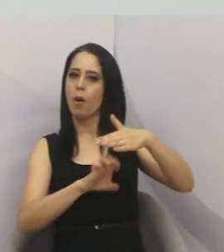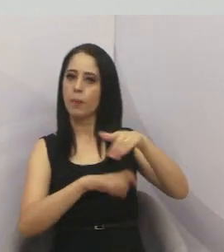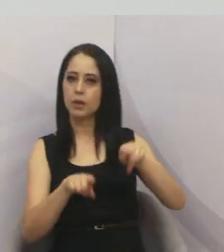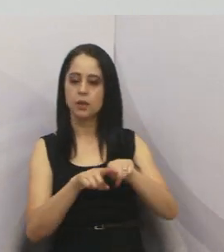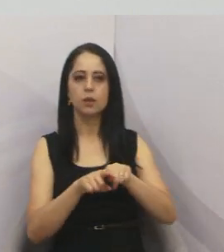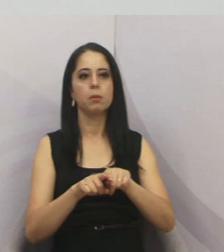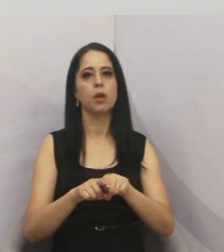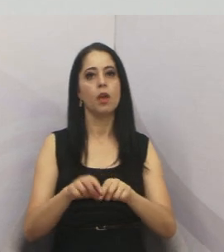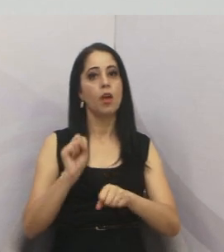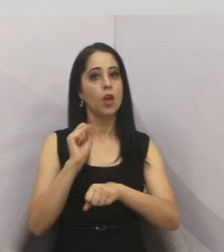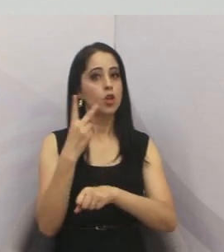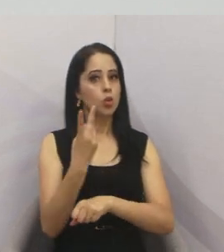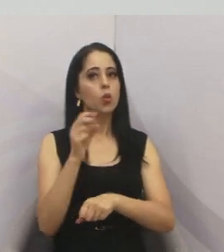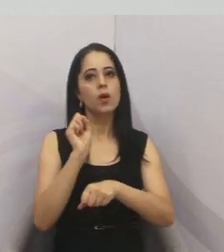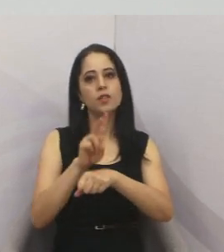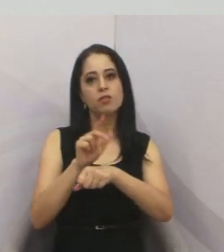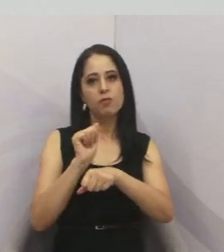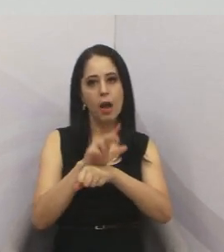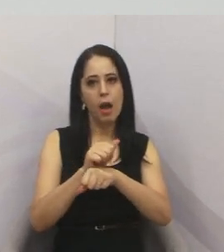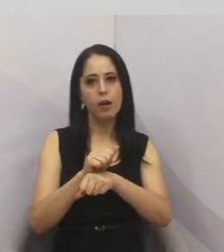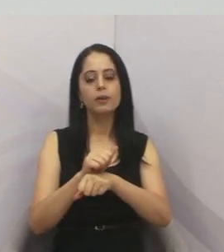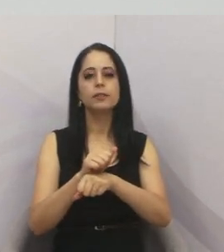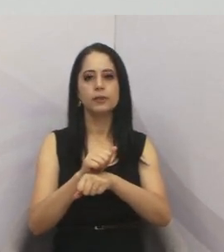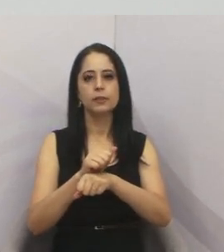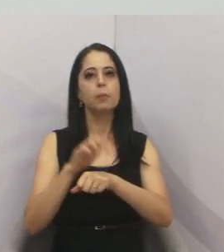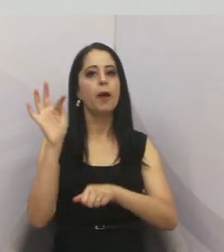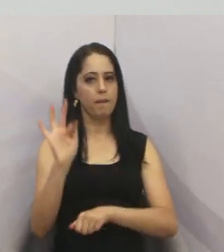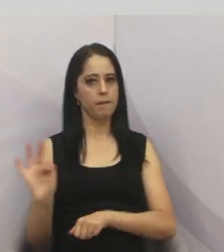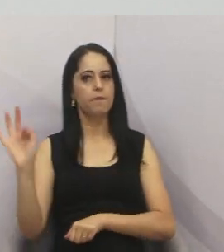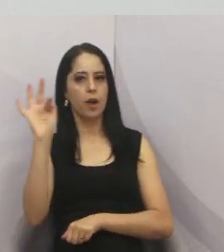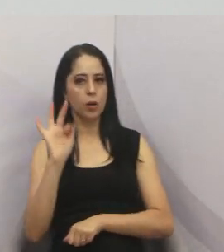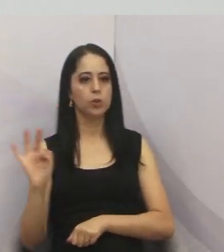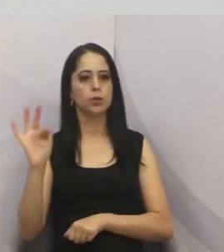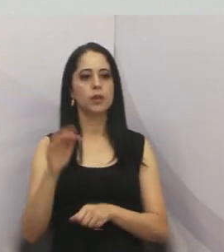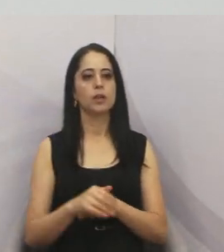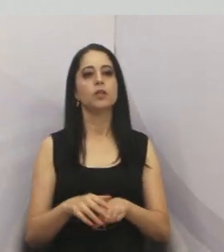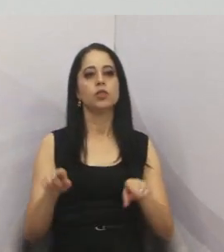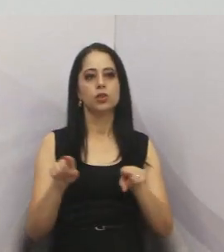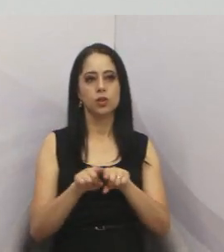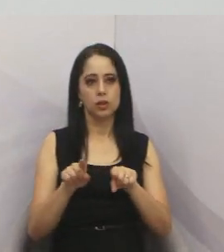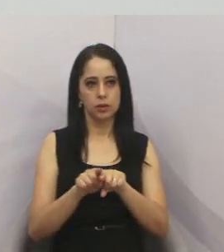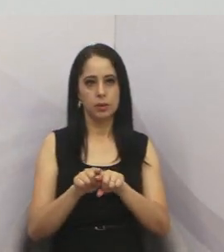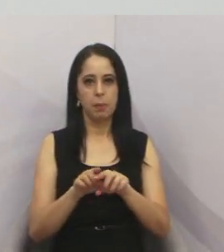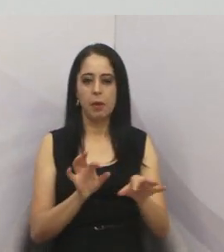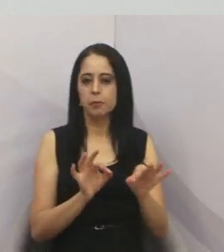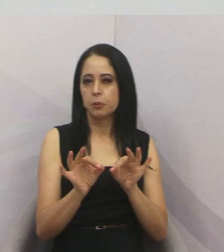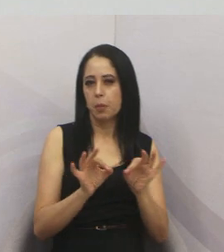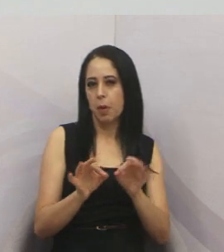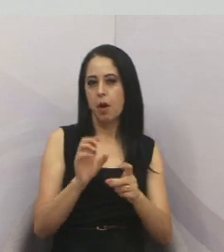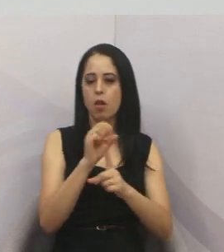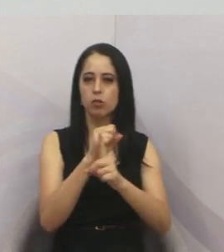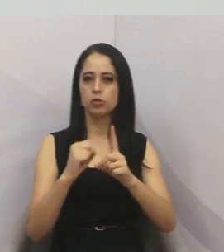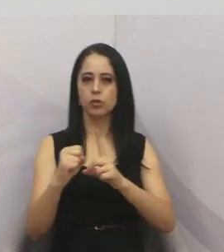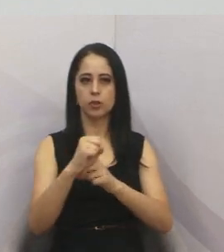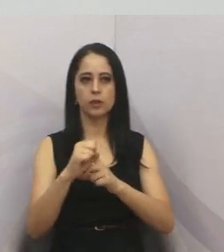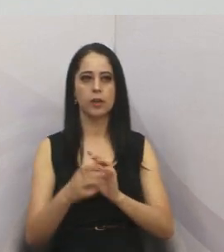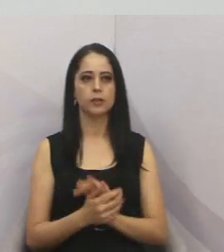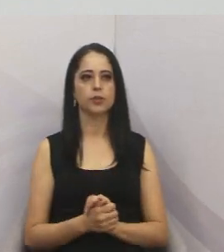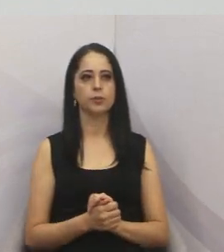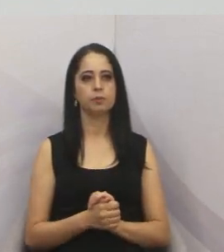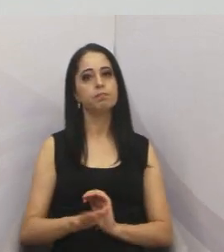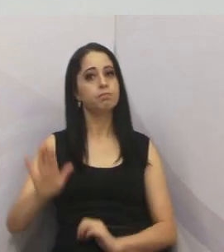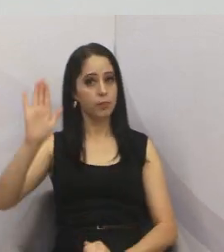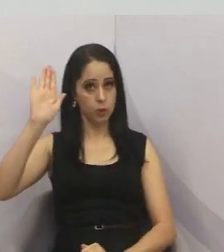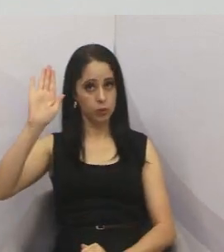2 vagas para as entidades acadêmicas e 1 vaga para a organização da sociedade civil. Os candidatos